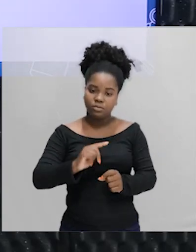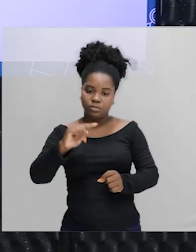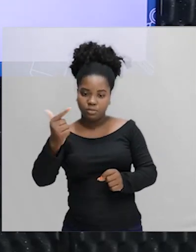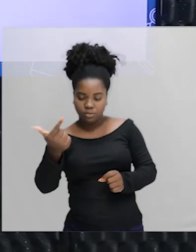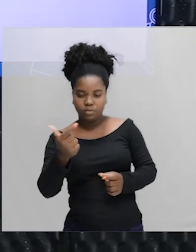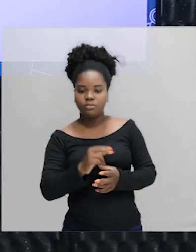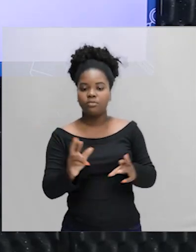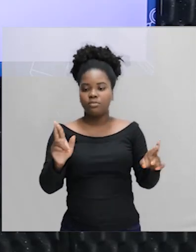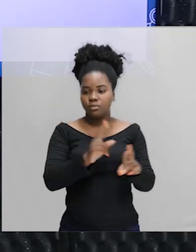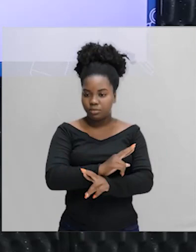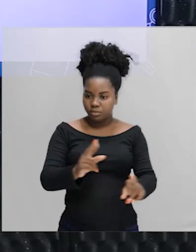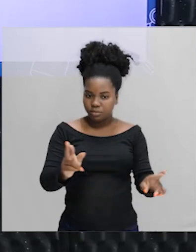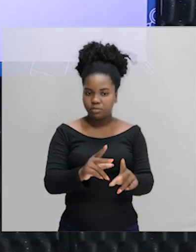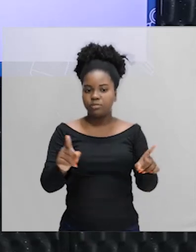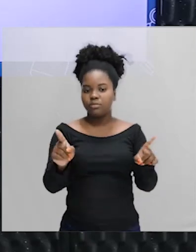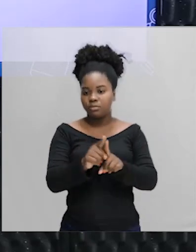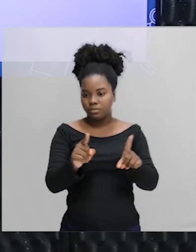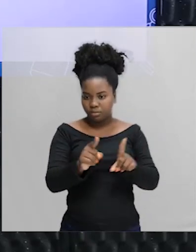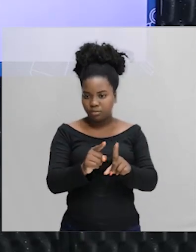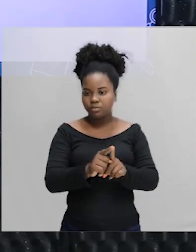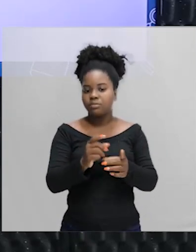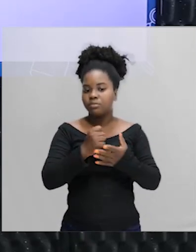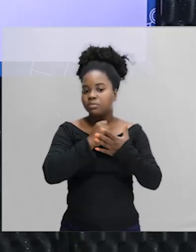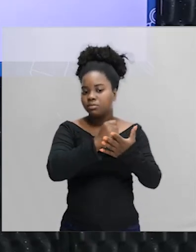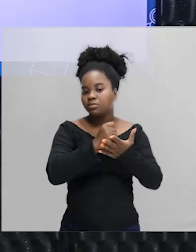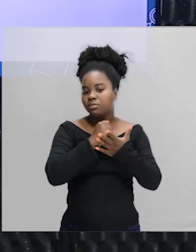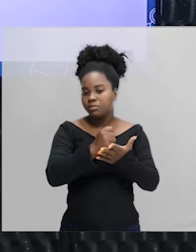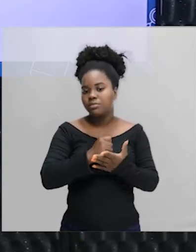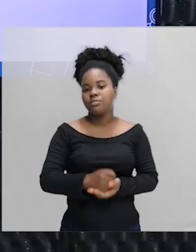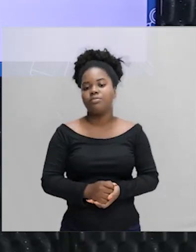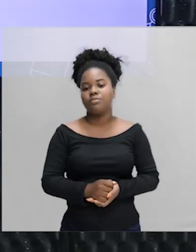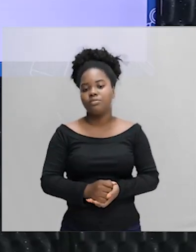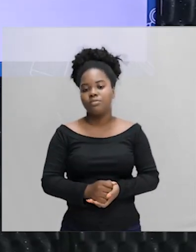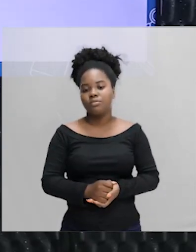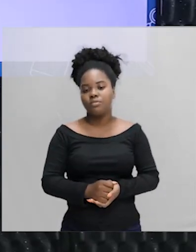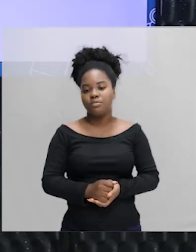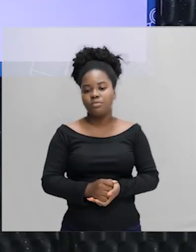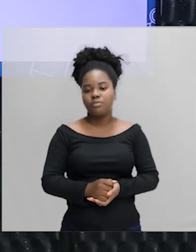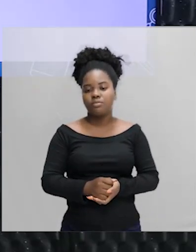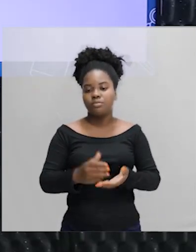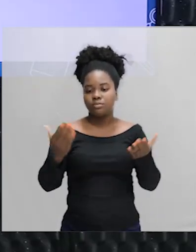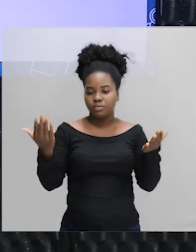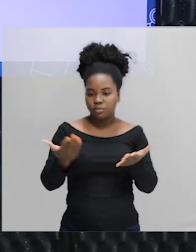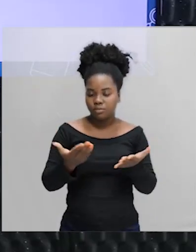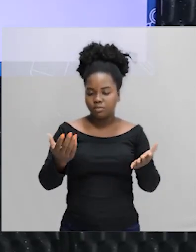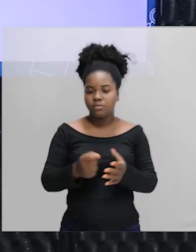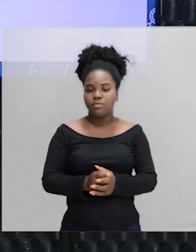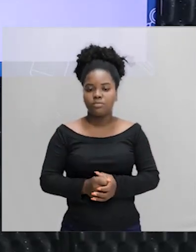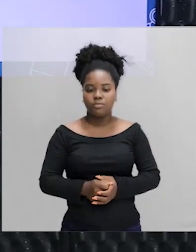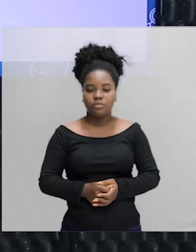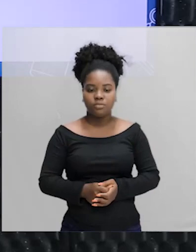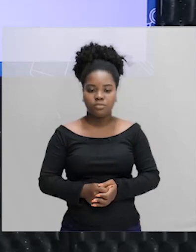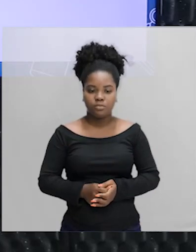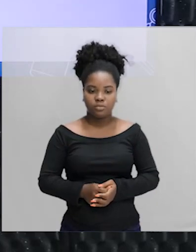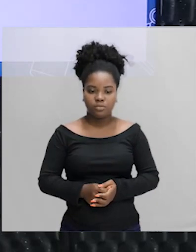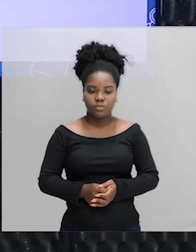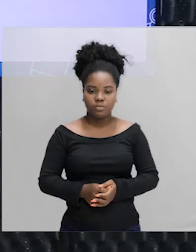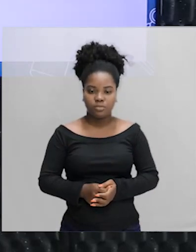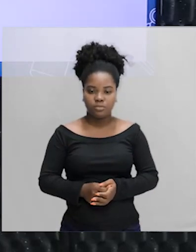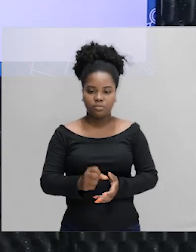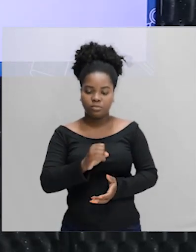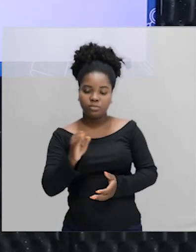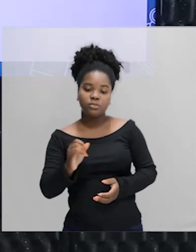é, que vão ancorar, né, que vão ali dar uma sustentação para esses conteúdos aqui. Ok? Se você perdeu, ou se você